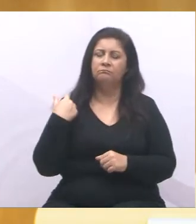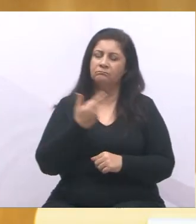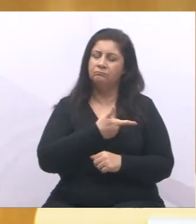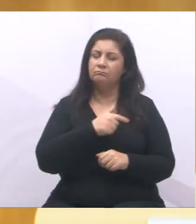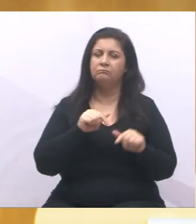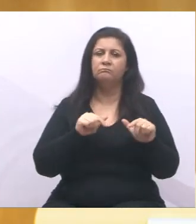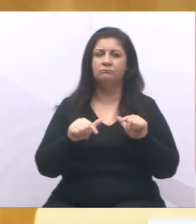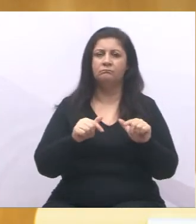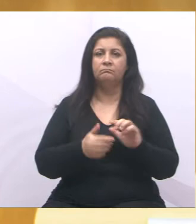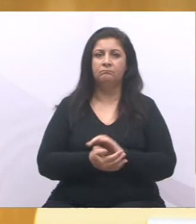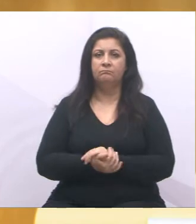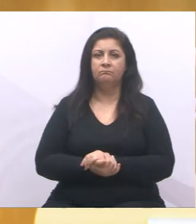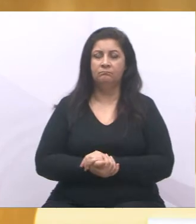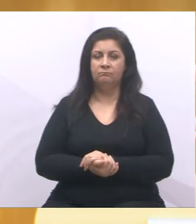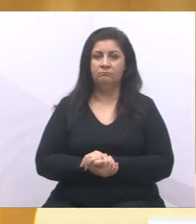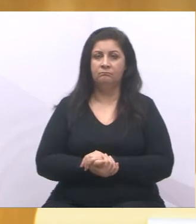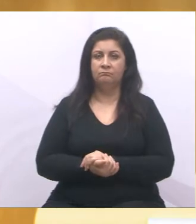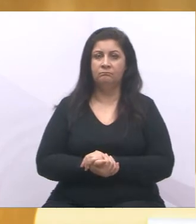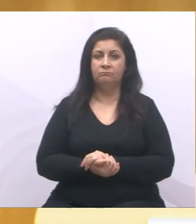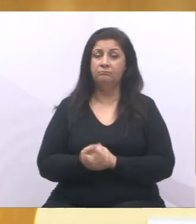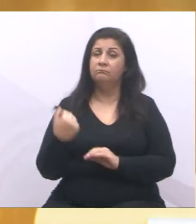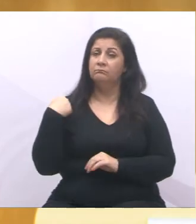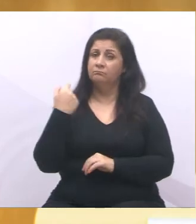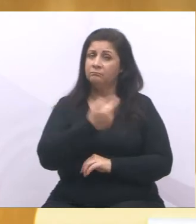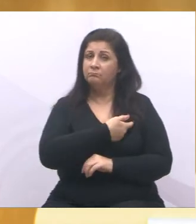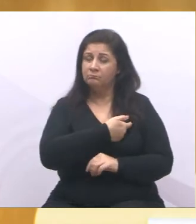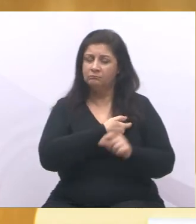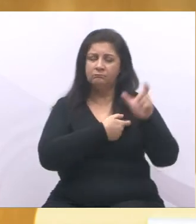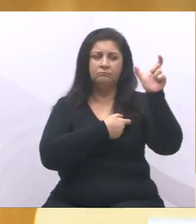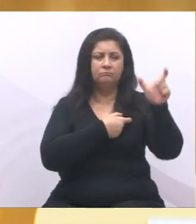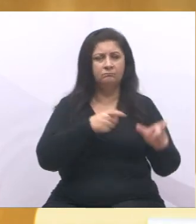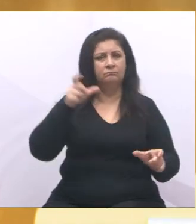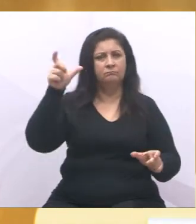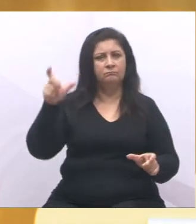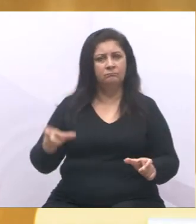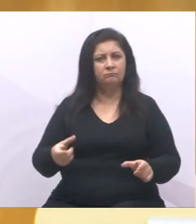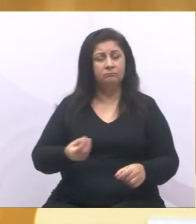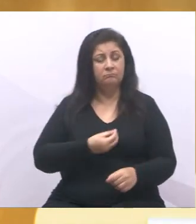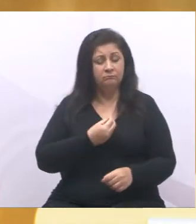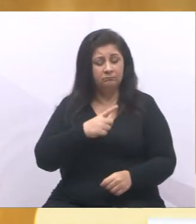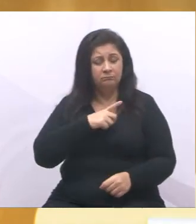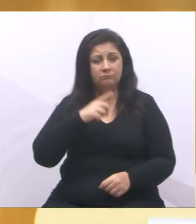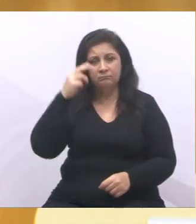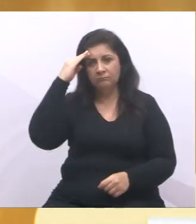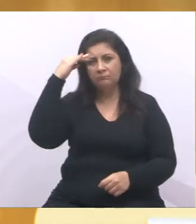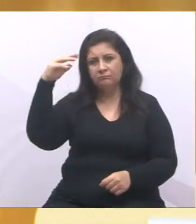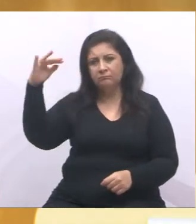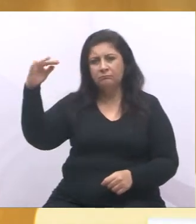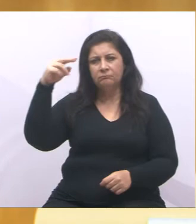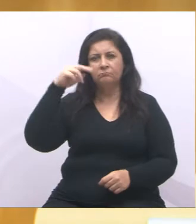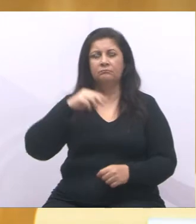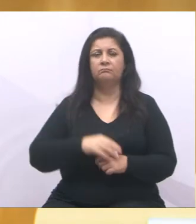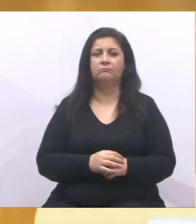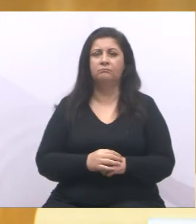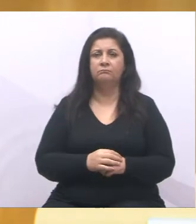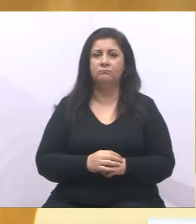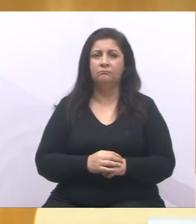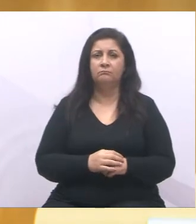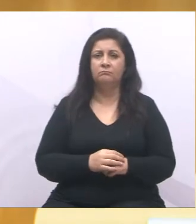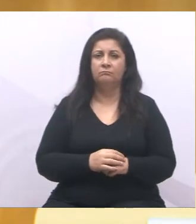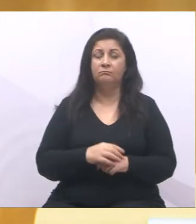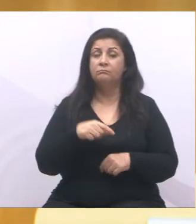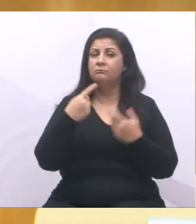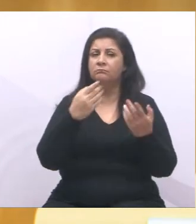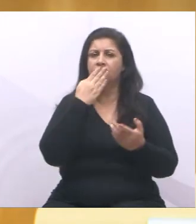ações. Somos seres humanos, vivemos de sonhos. 100 anos após o juramento